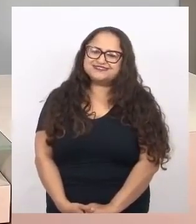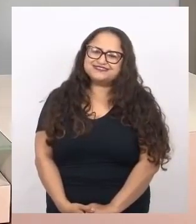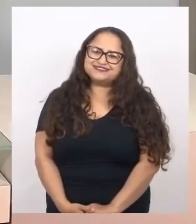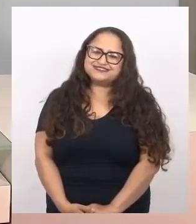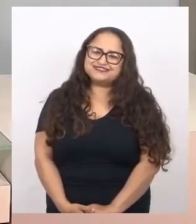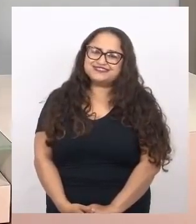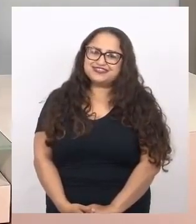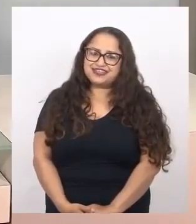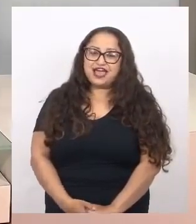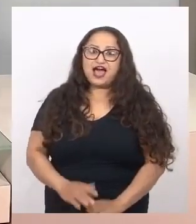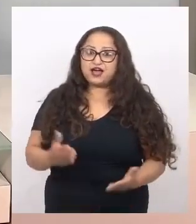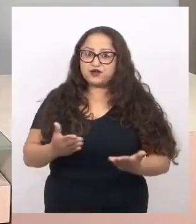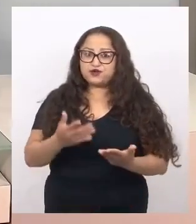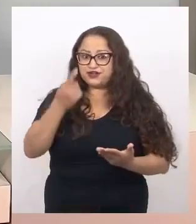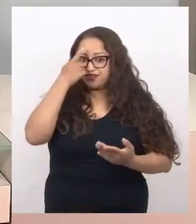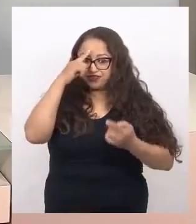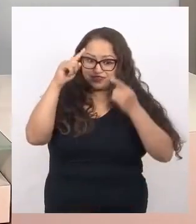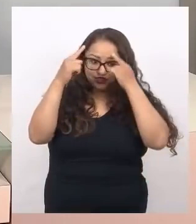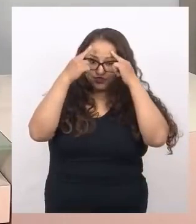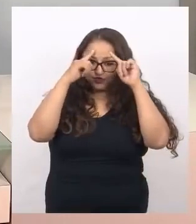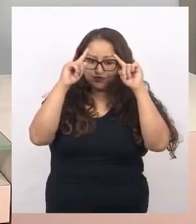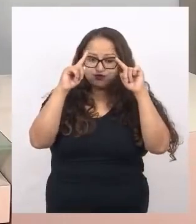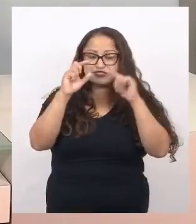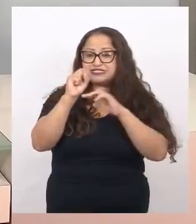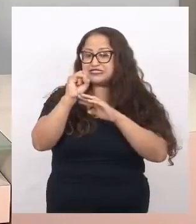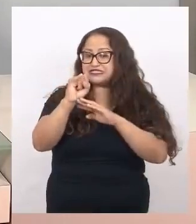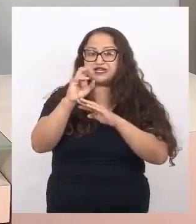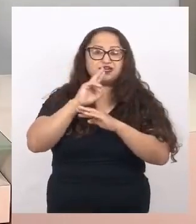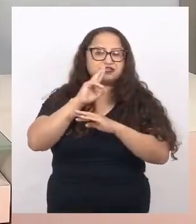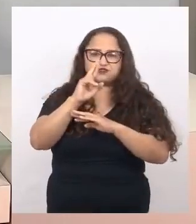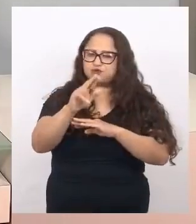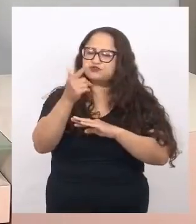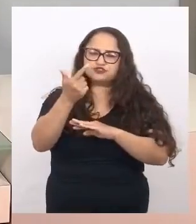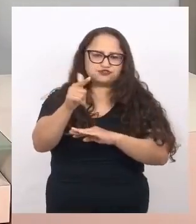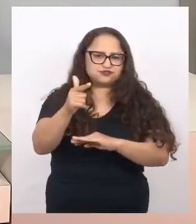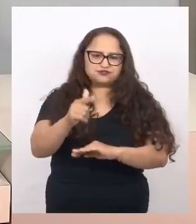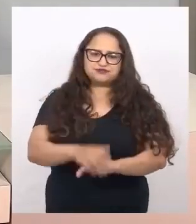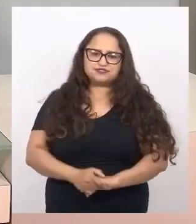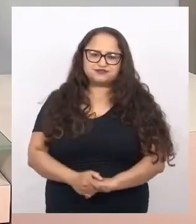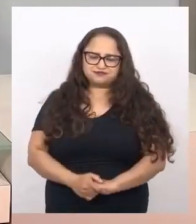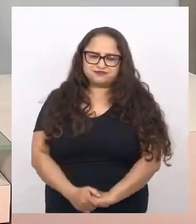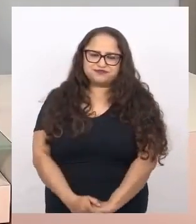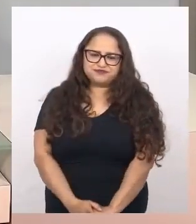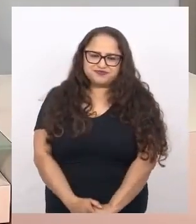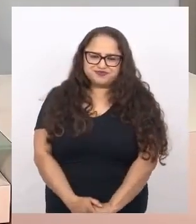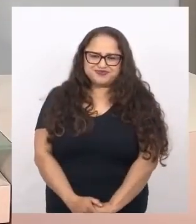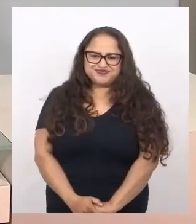Tô pegando aqui mais dúvidas que a gente ainda não tenha respondido, tá bom, pessoal?